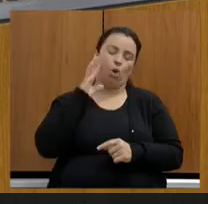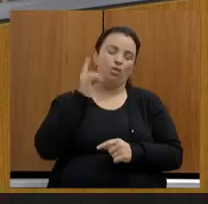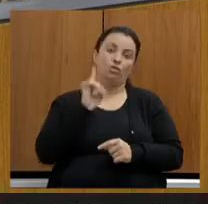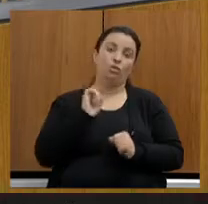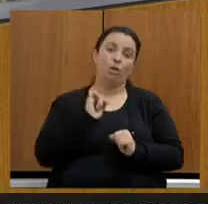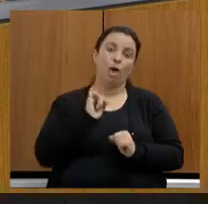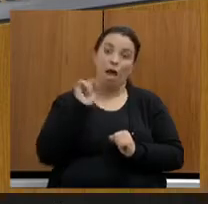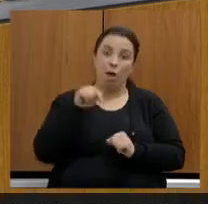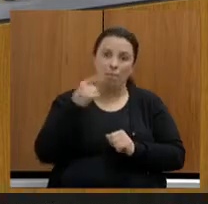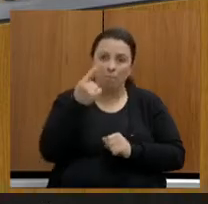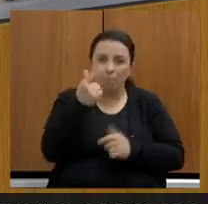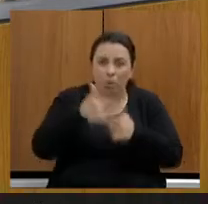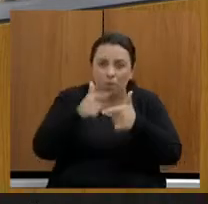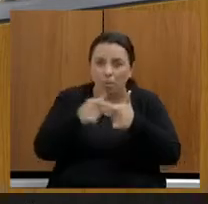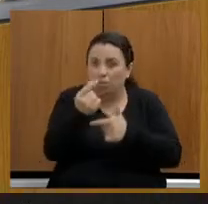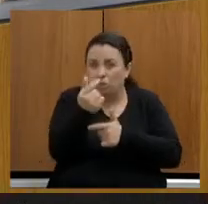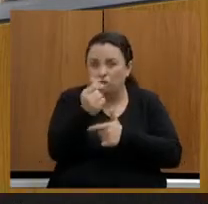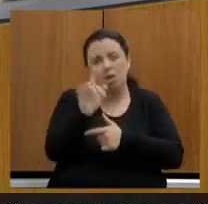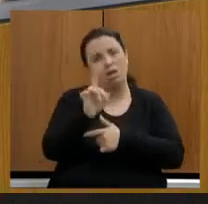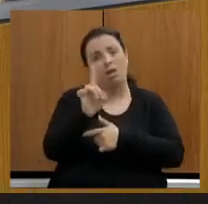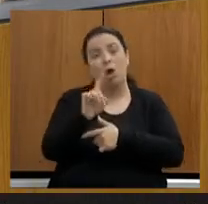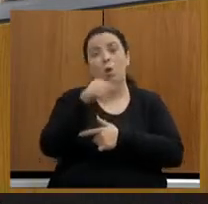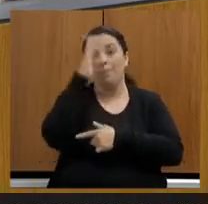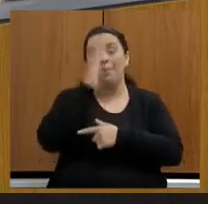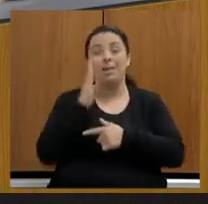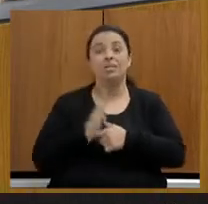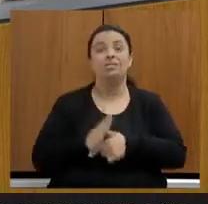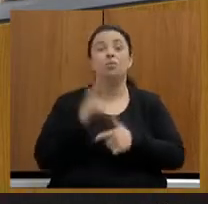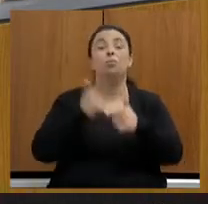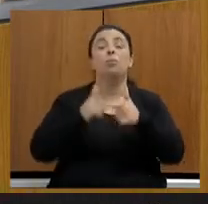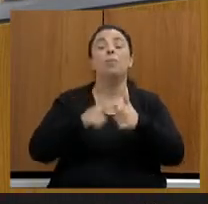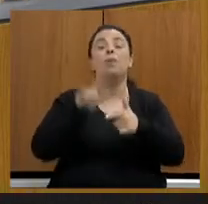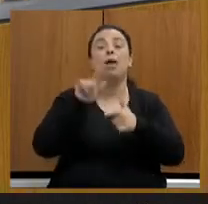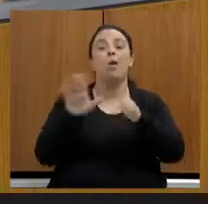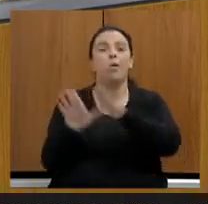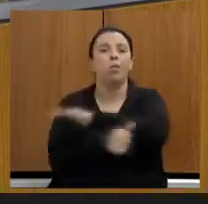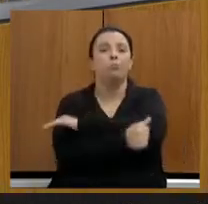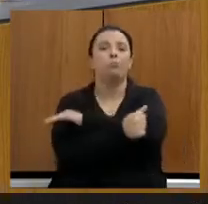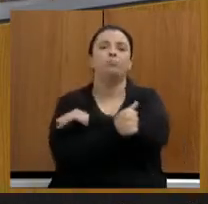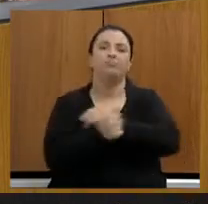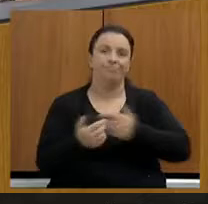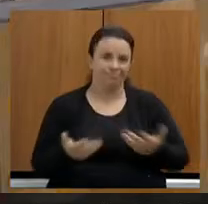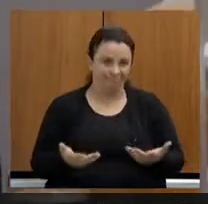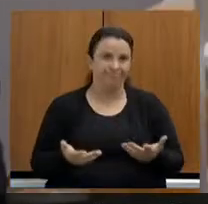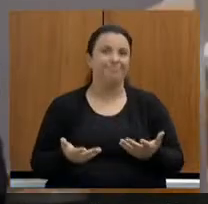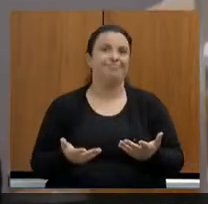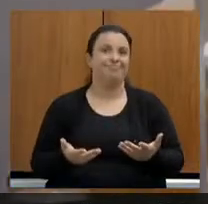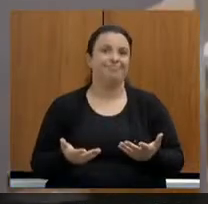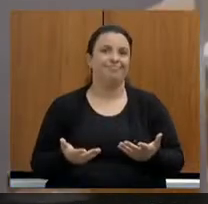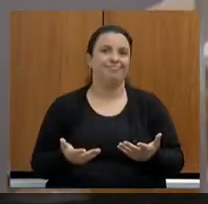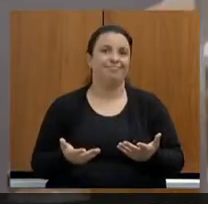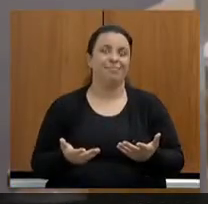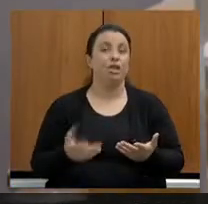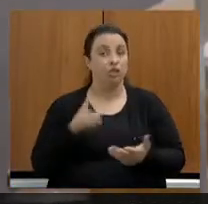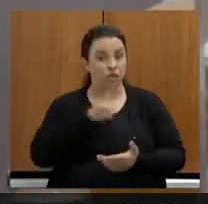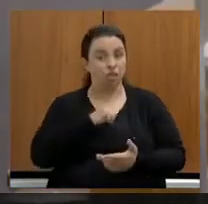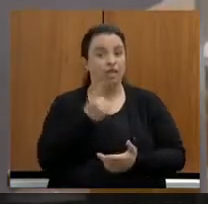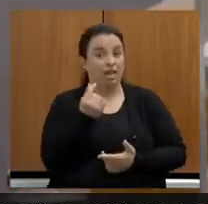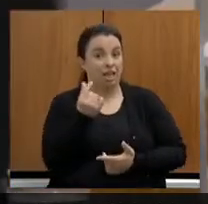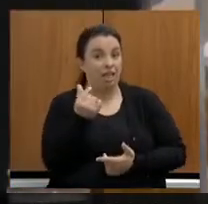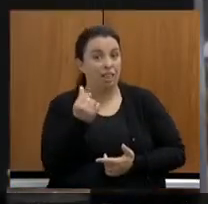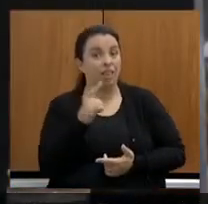problema de dinheiro não que sempre foi problema que é de corrupção de desperdício de dinheiro público dinheiro tem para pagar ele se quiser pagar paga